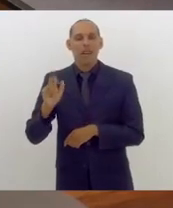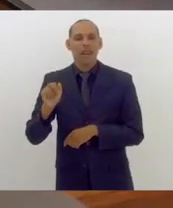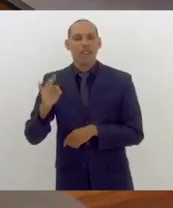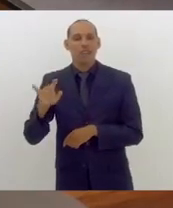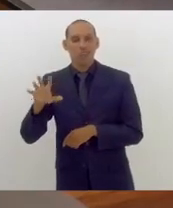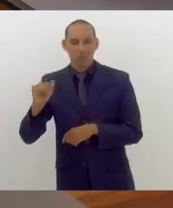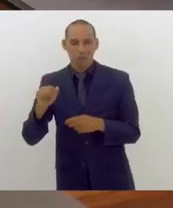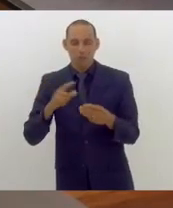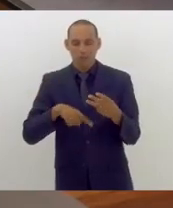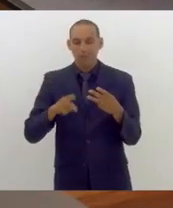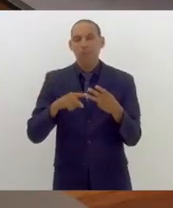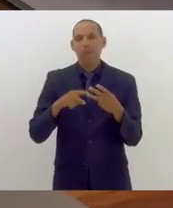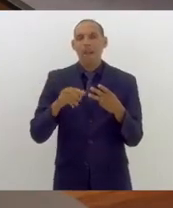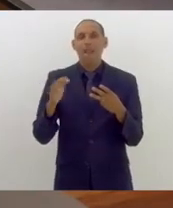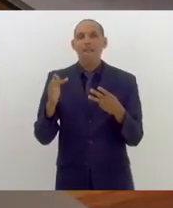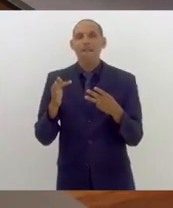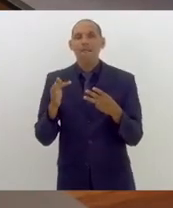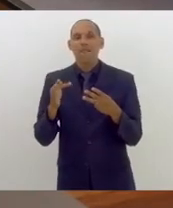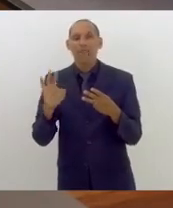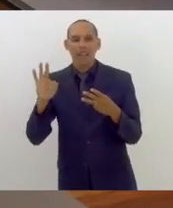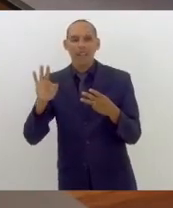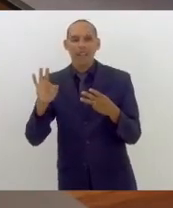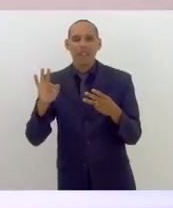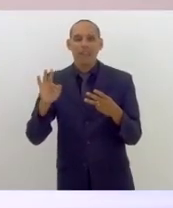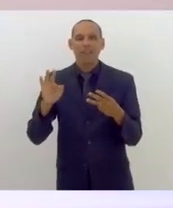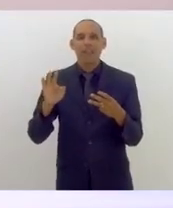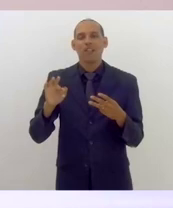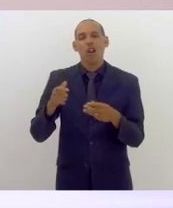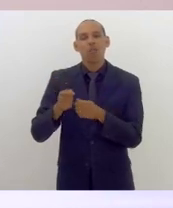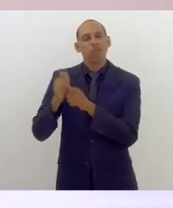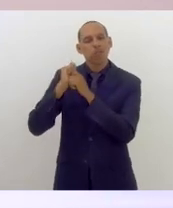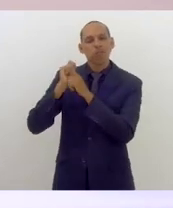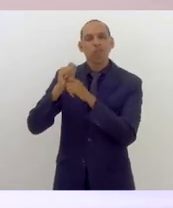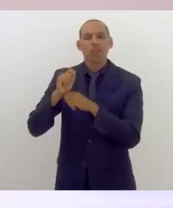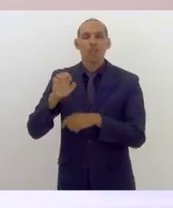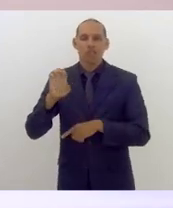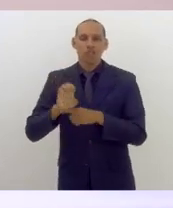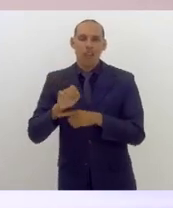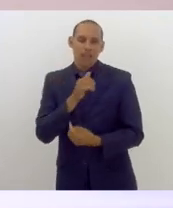também a Federação de pescadores Estado do Rio de Janeiro